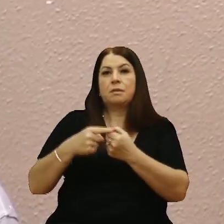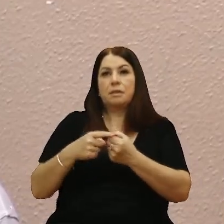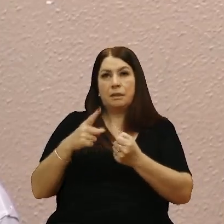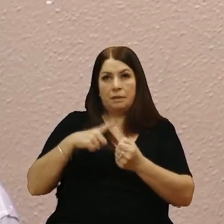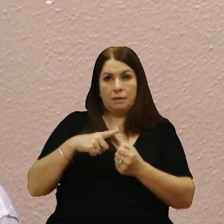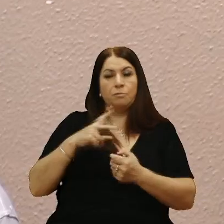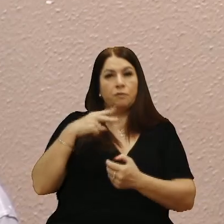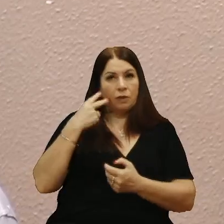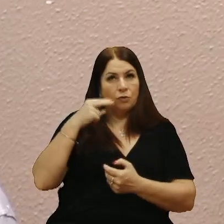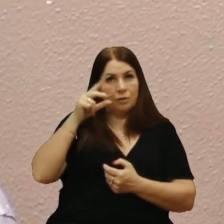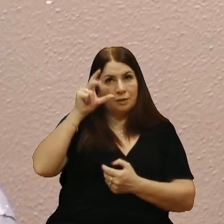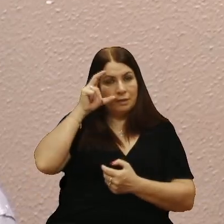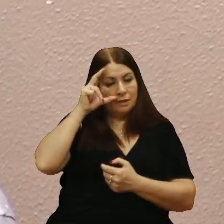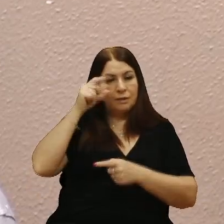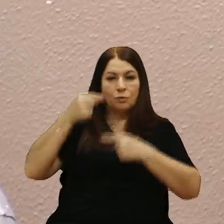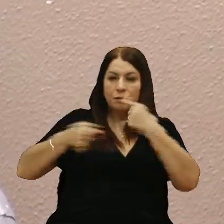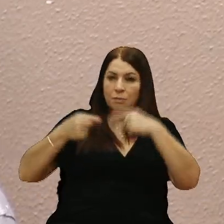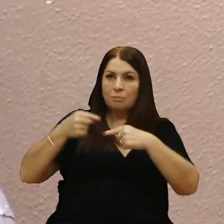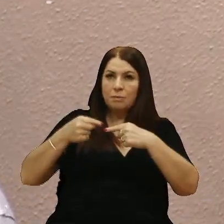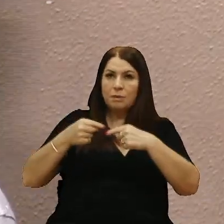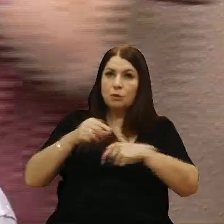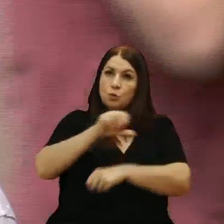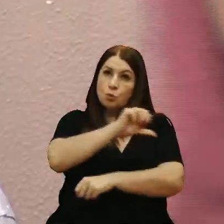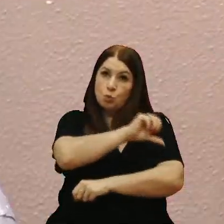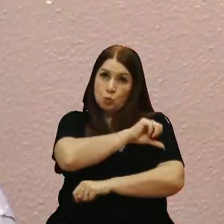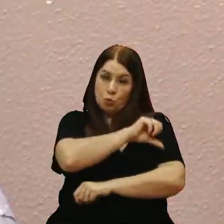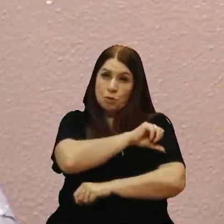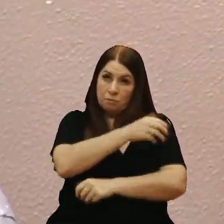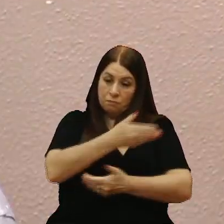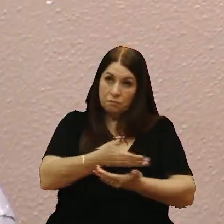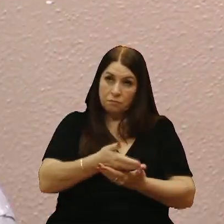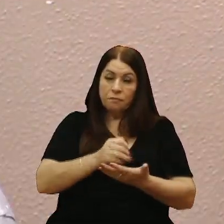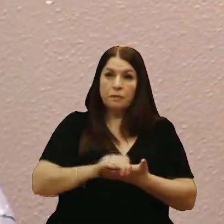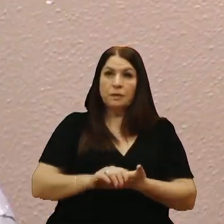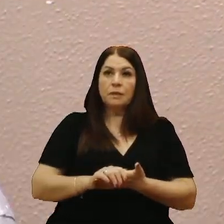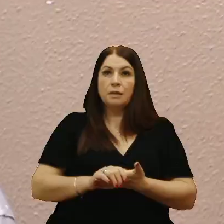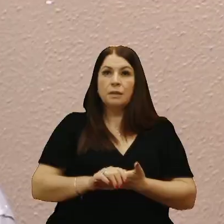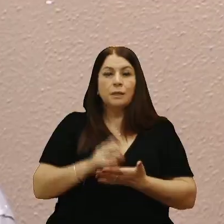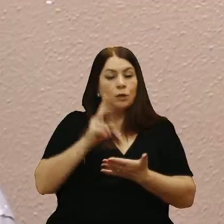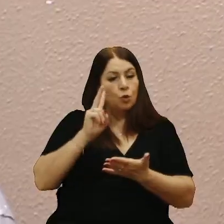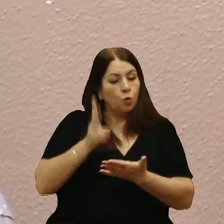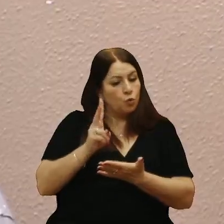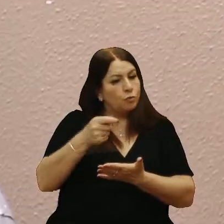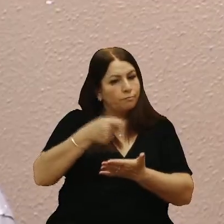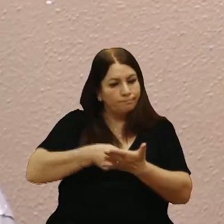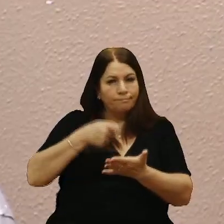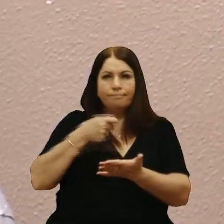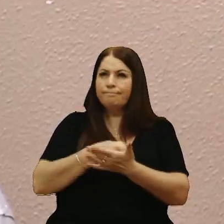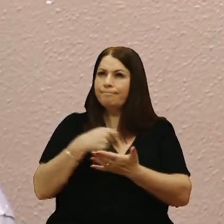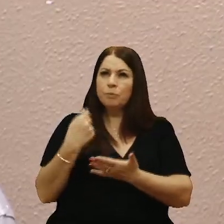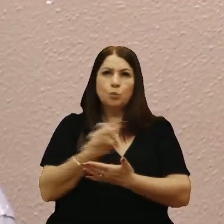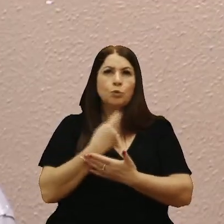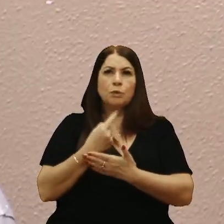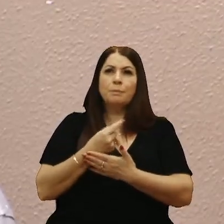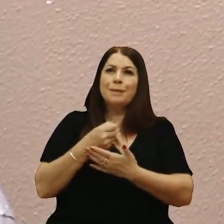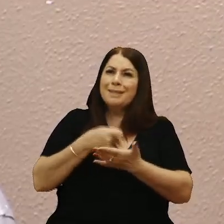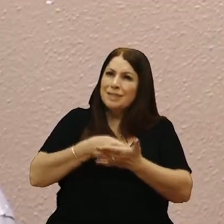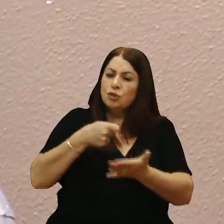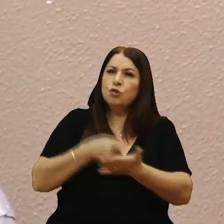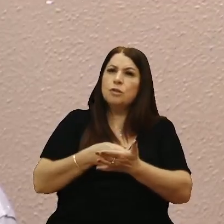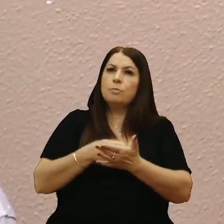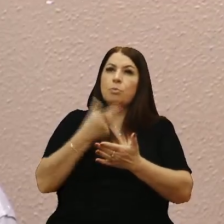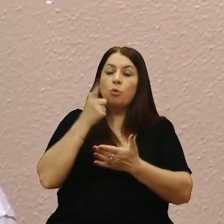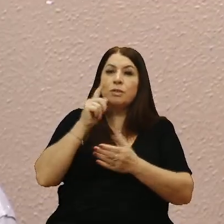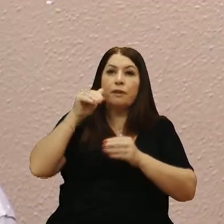vereadora Sandra, o debate sobre os nonos anos, né, que ele persiste, né, nós estamos insistindo para que a gente